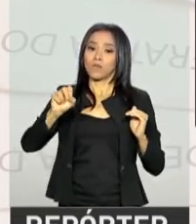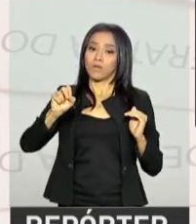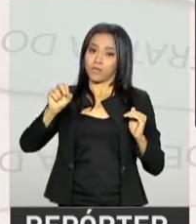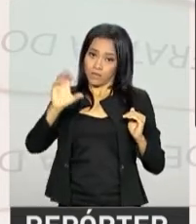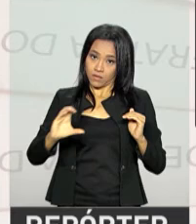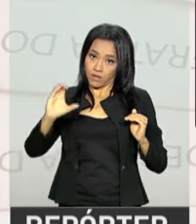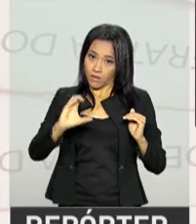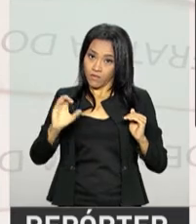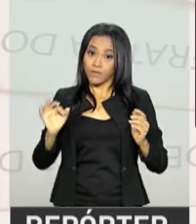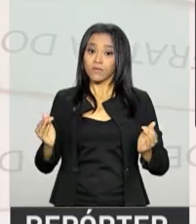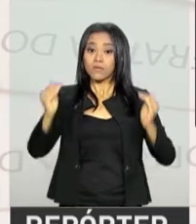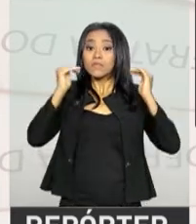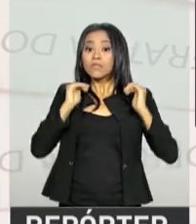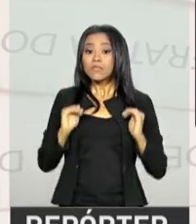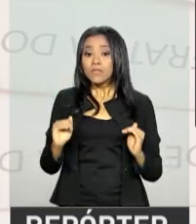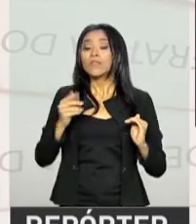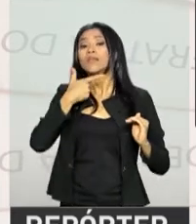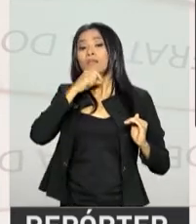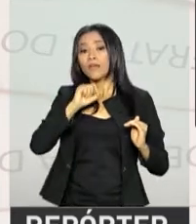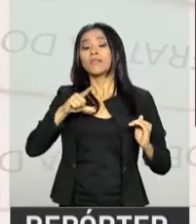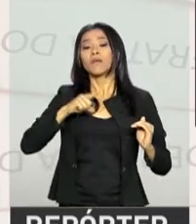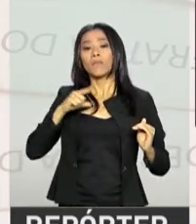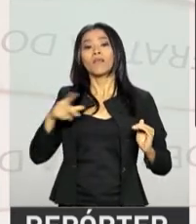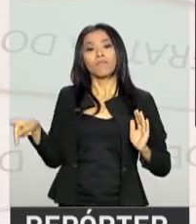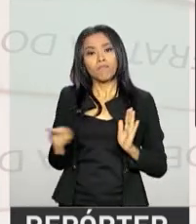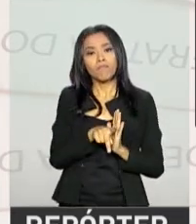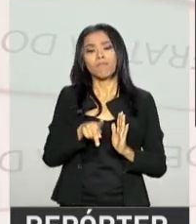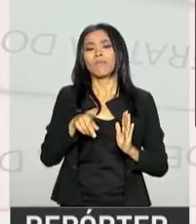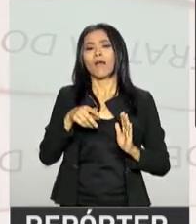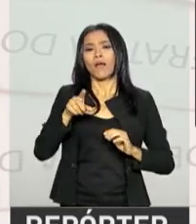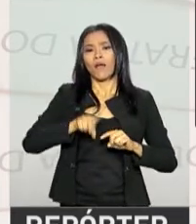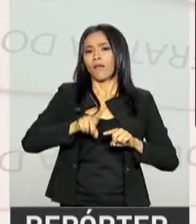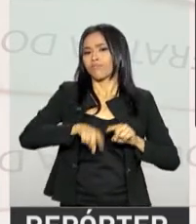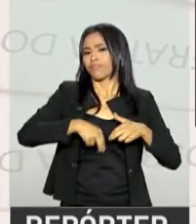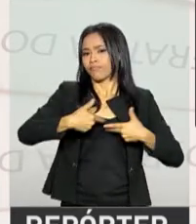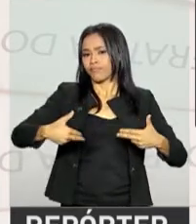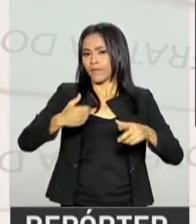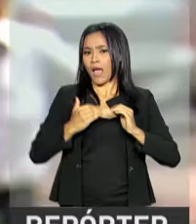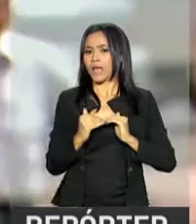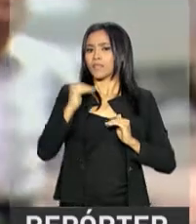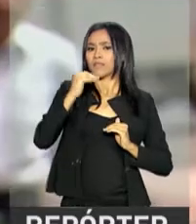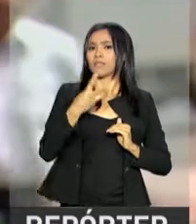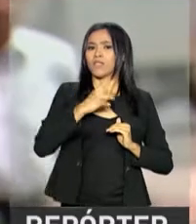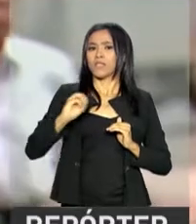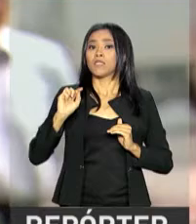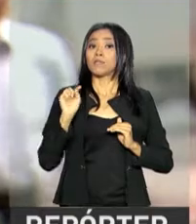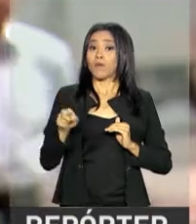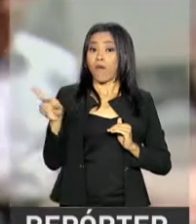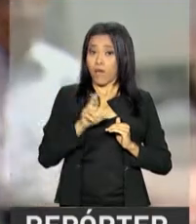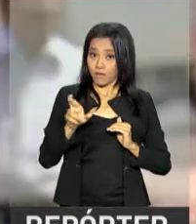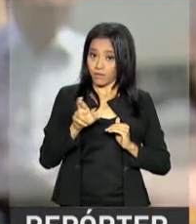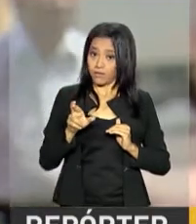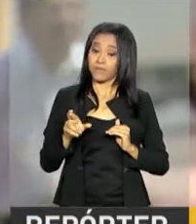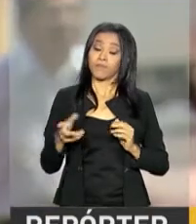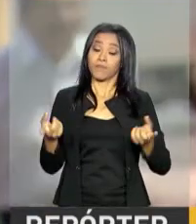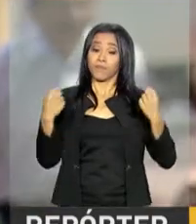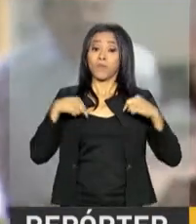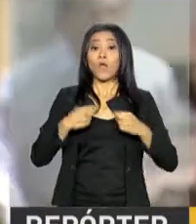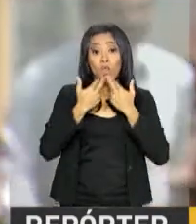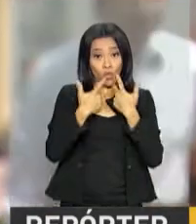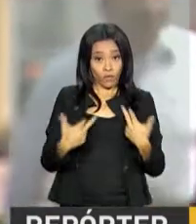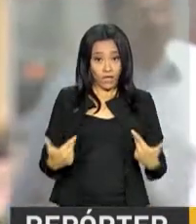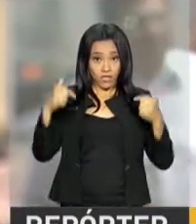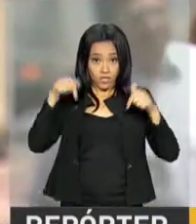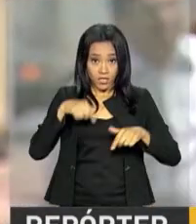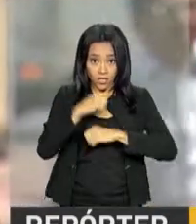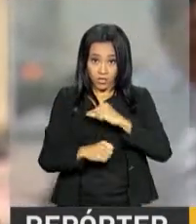142.798,50. E quem adquiriu bens no ano passado acima de R$ 300 mil. Uma das novidades na declaração deste ano